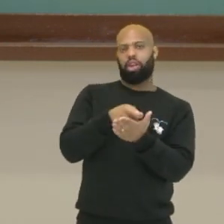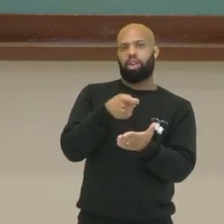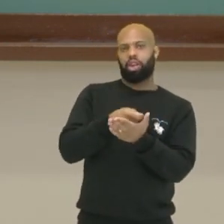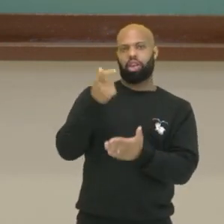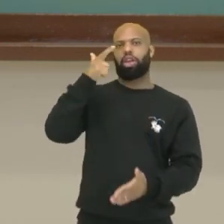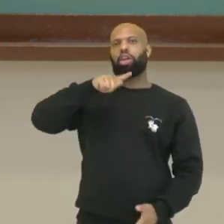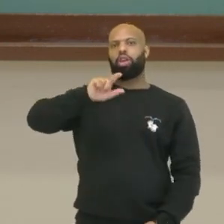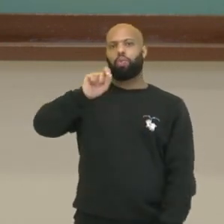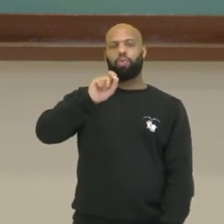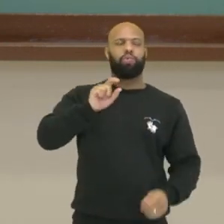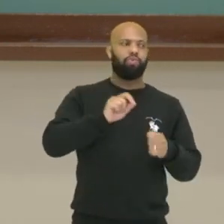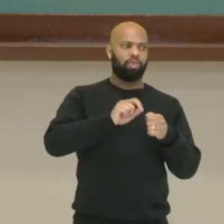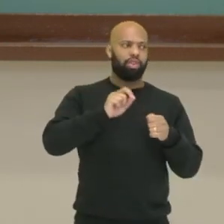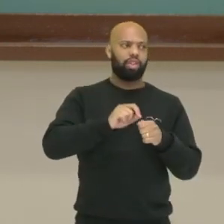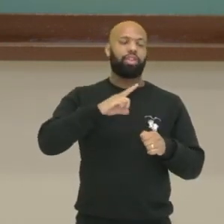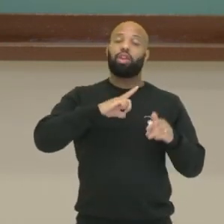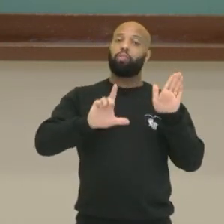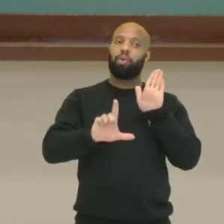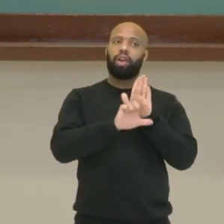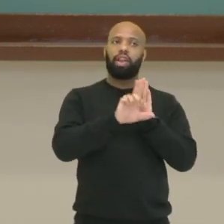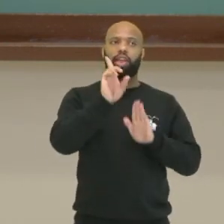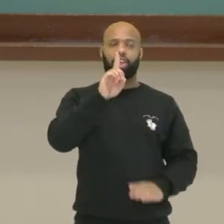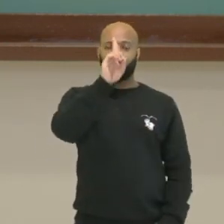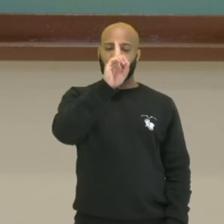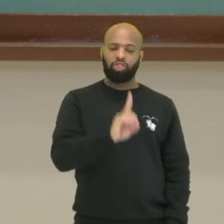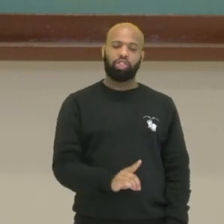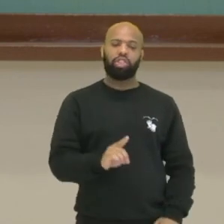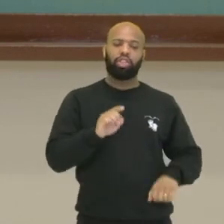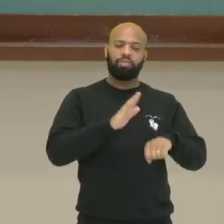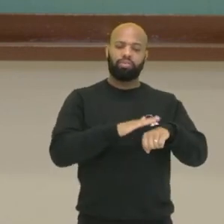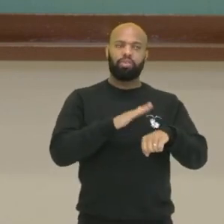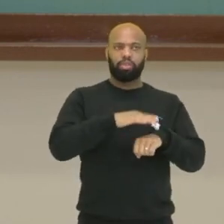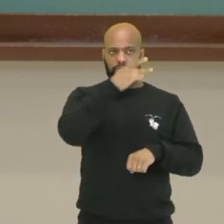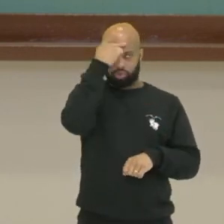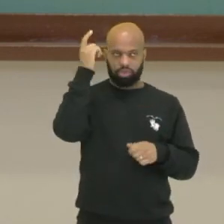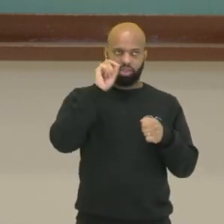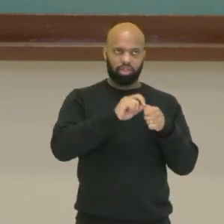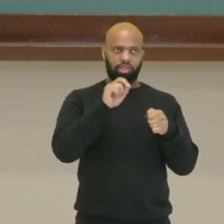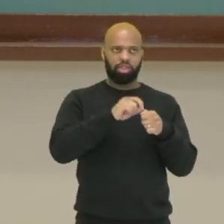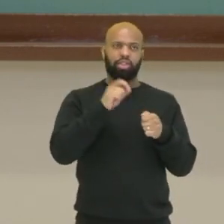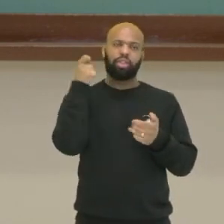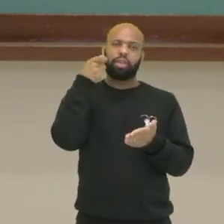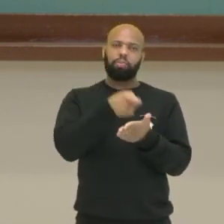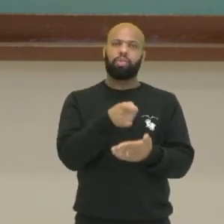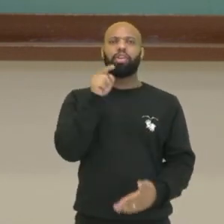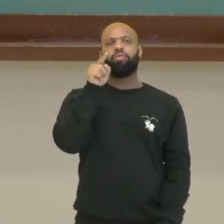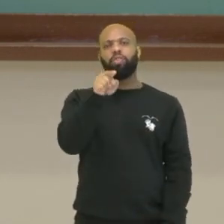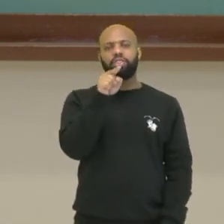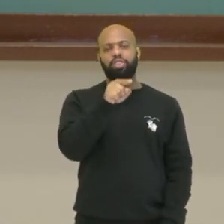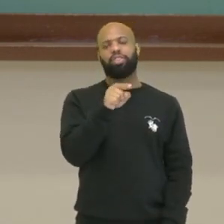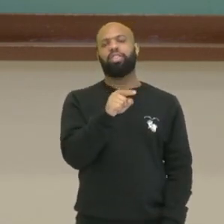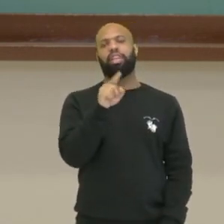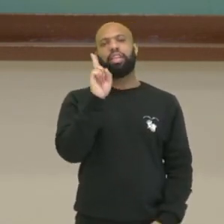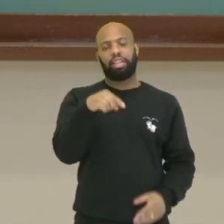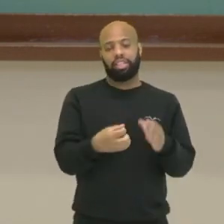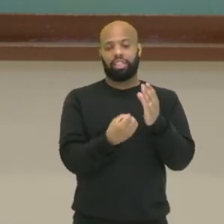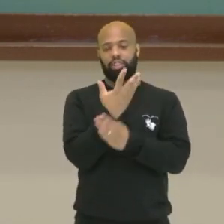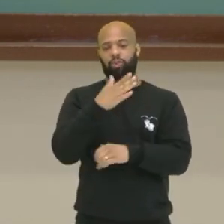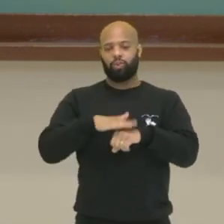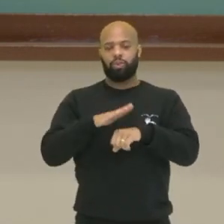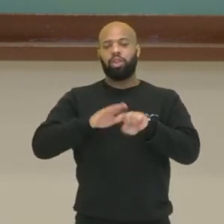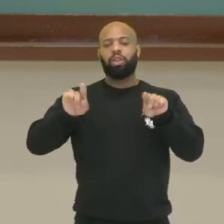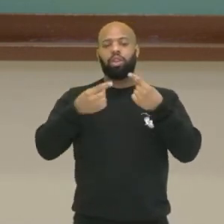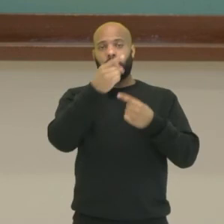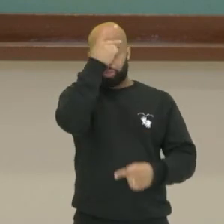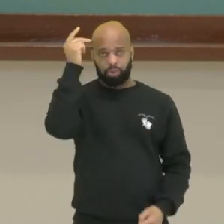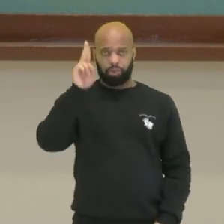pelo que você faz. E aí tem uma lei chamada direitos autorais que paga você, faz com que as pessoas que utilizam a sua